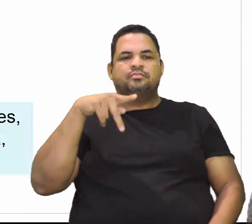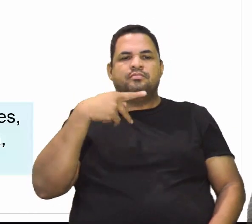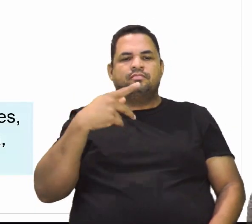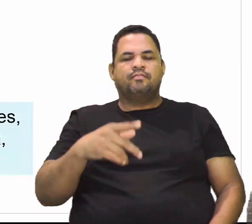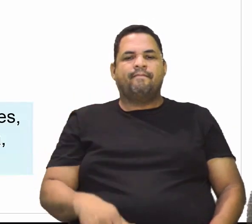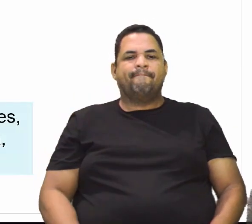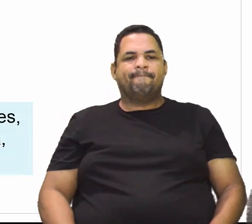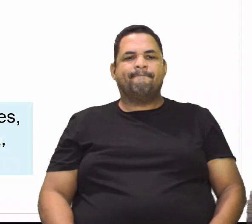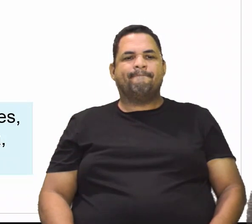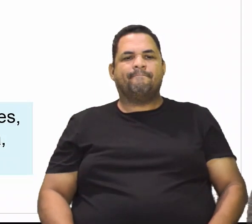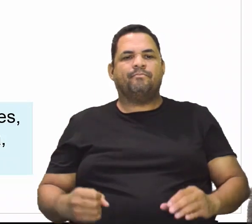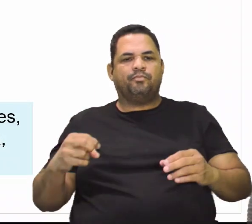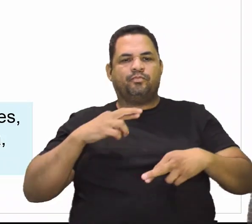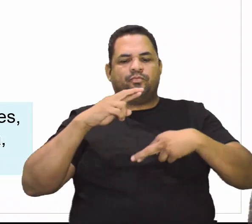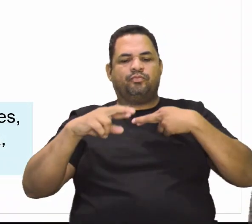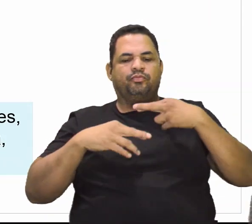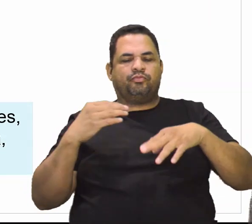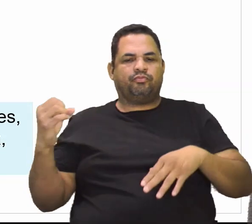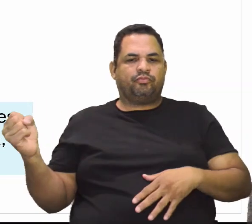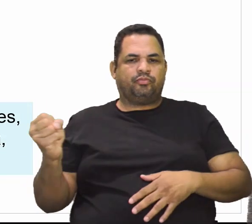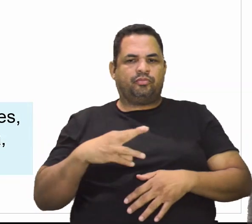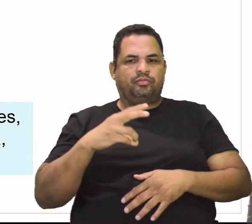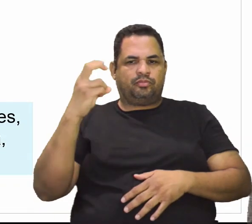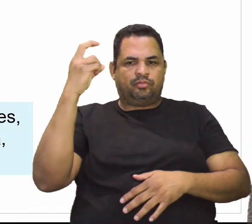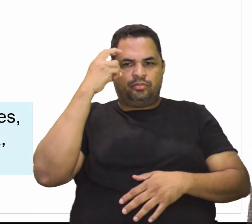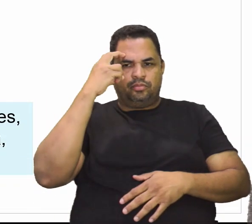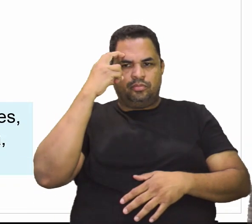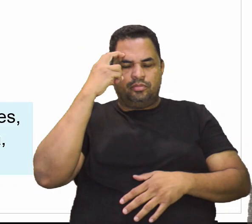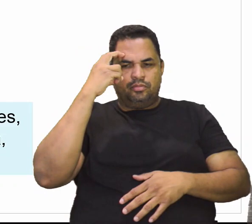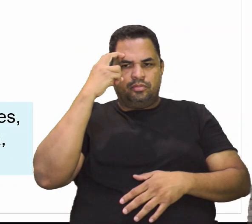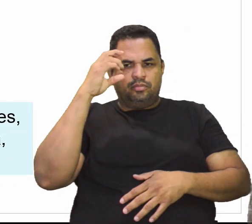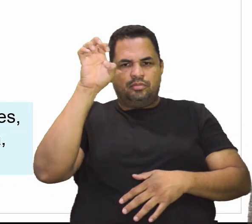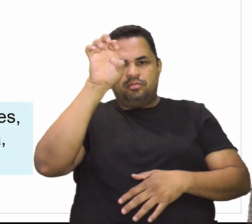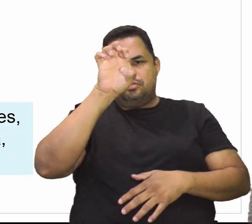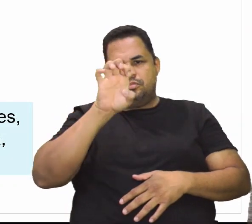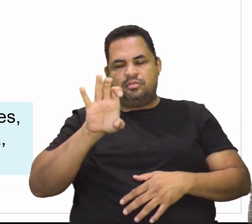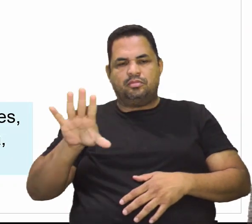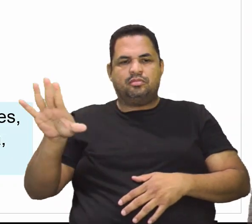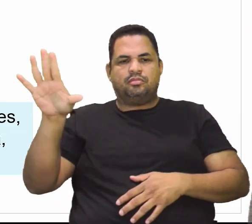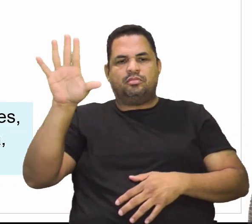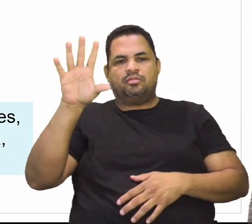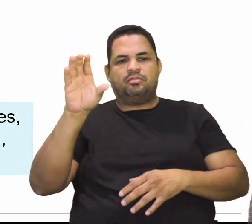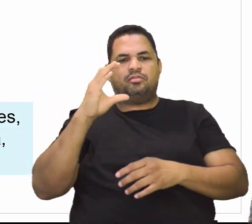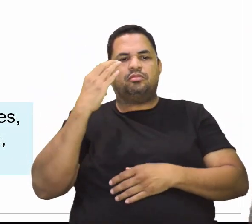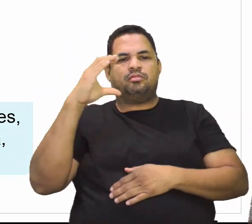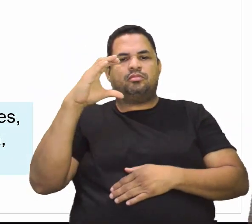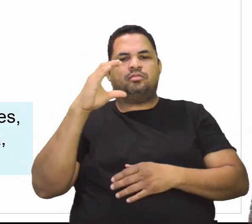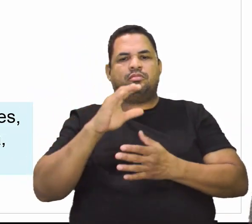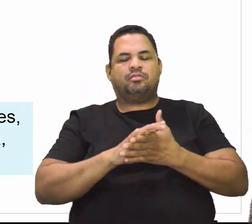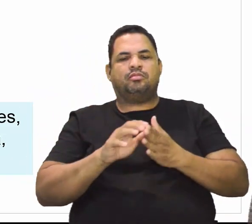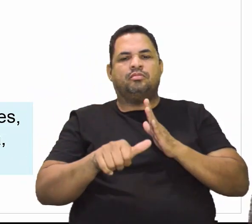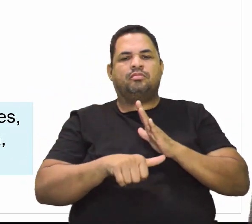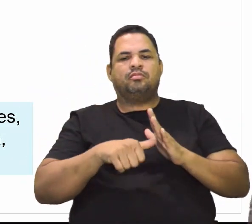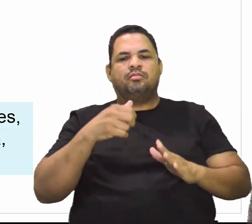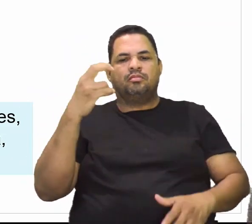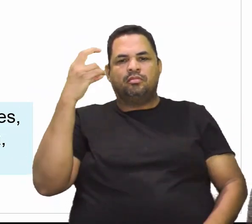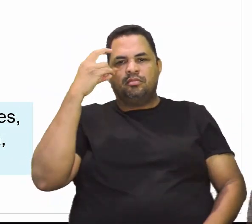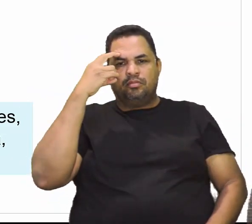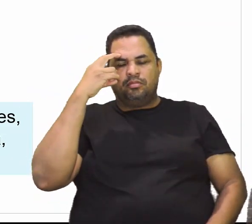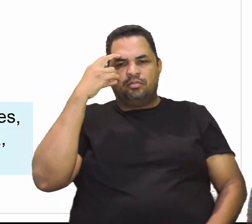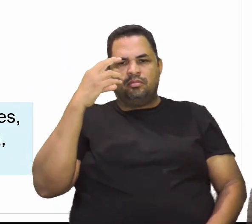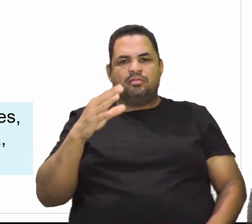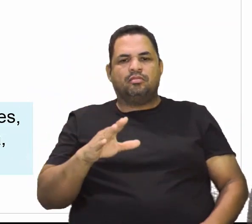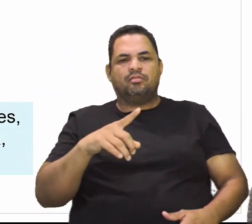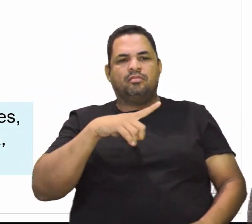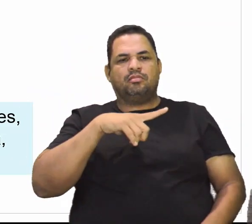o renascimento cultural e científico na Europa. Vamos ver primeiramente o cultural. O cultural, nós